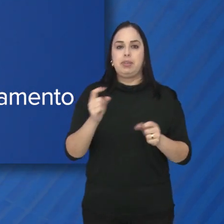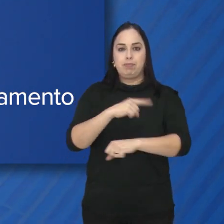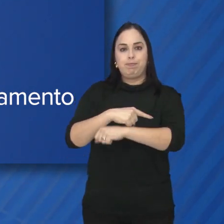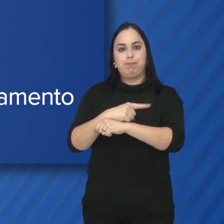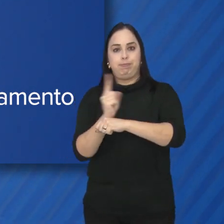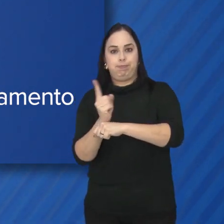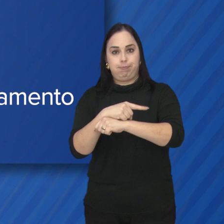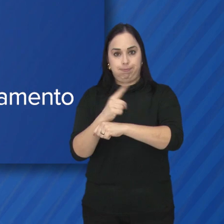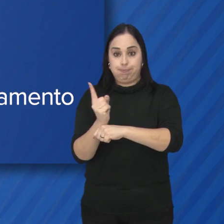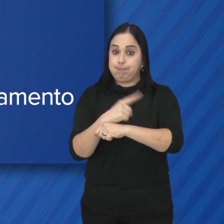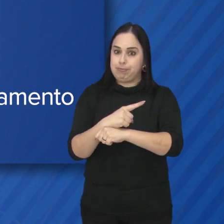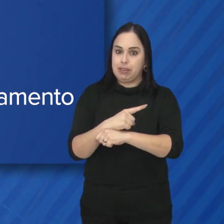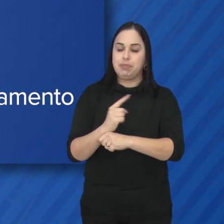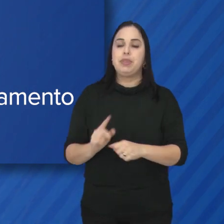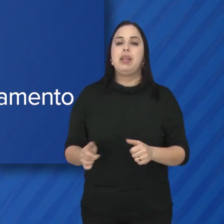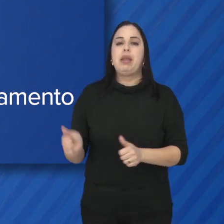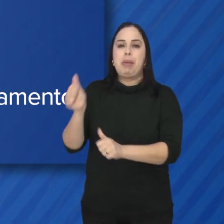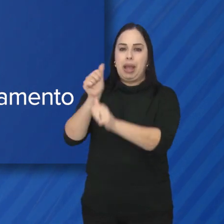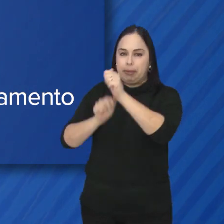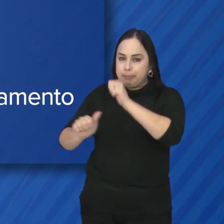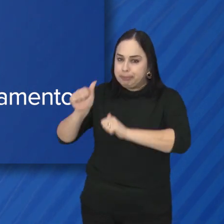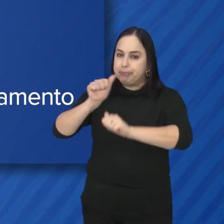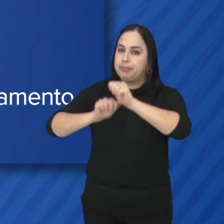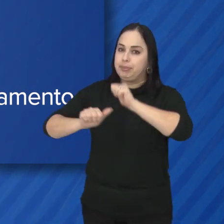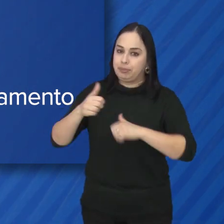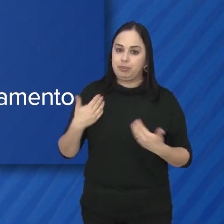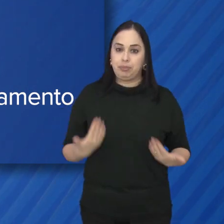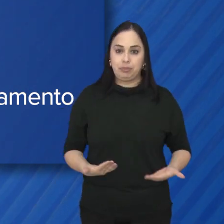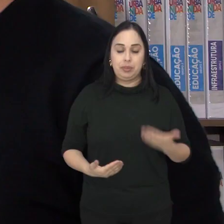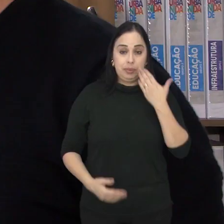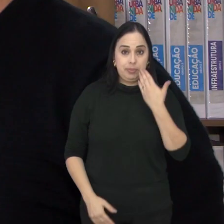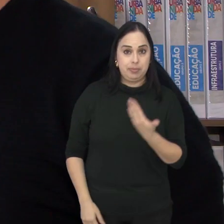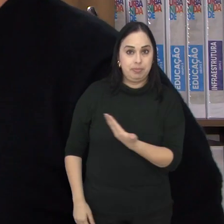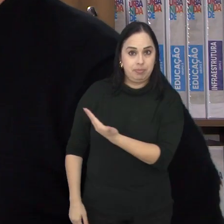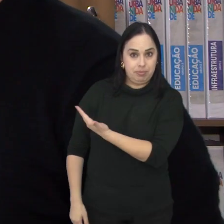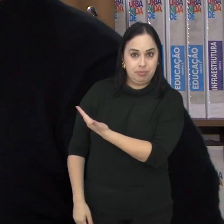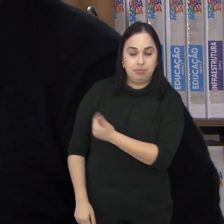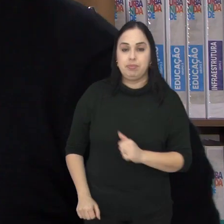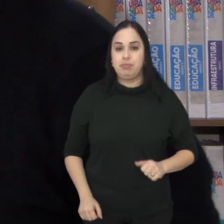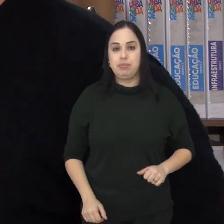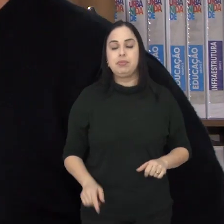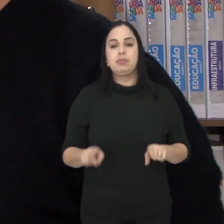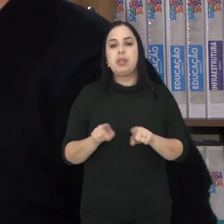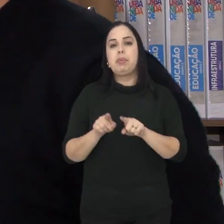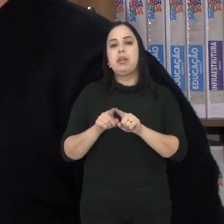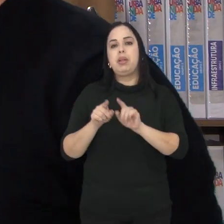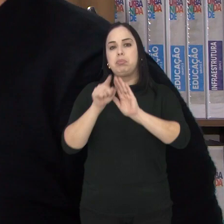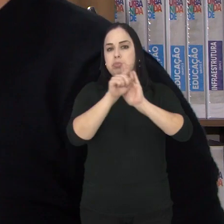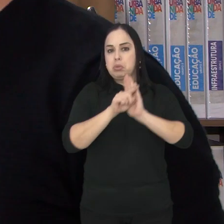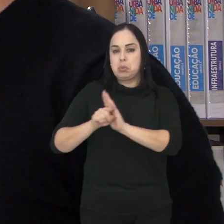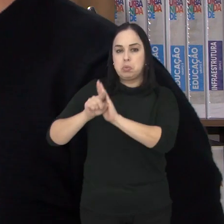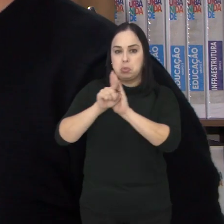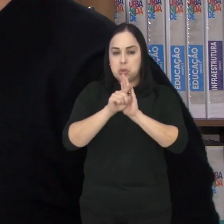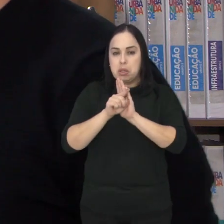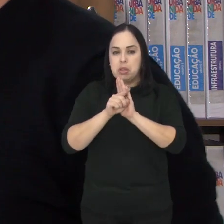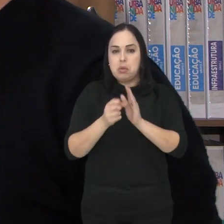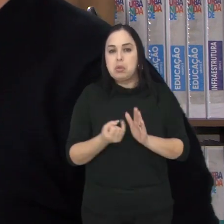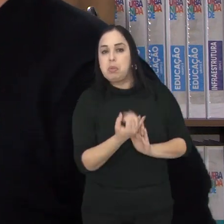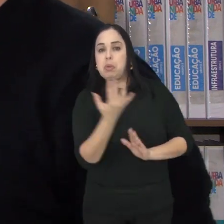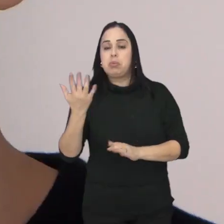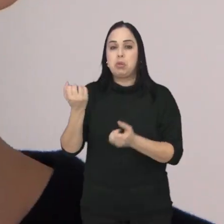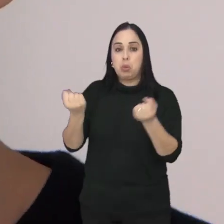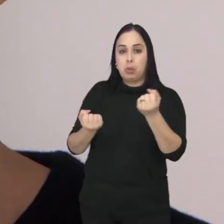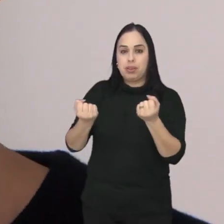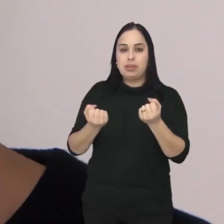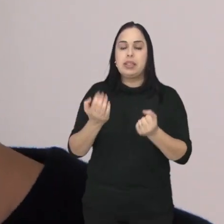inclui velocidade incompatível e consumo de álcool. O head de mobilidade do Observatório Nacional de Segurança